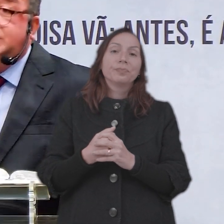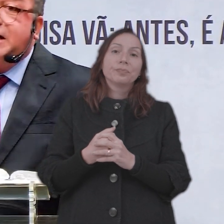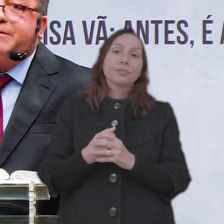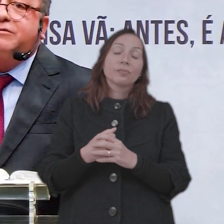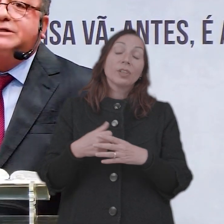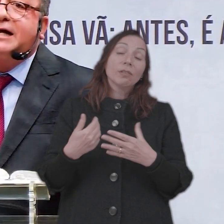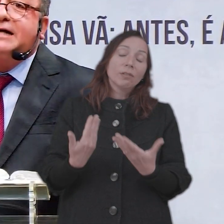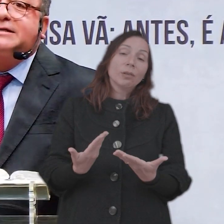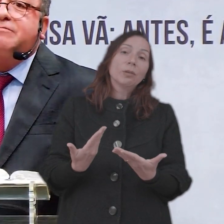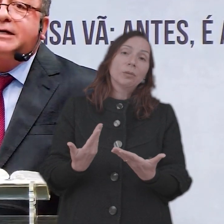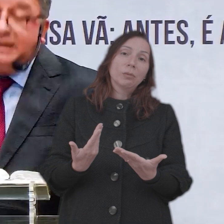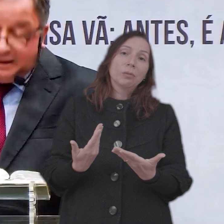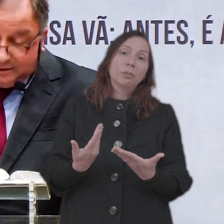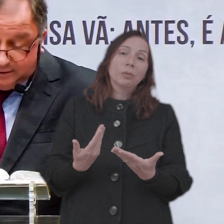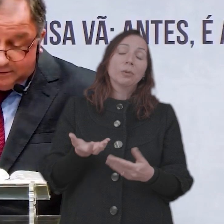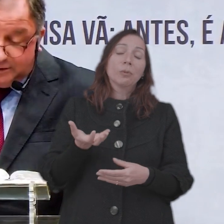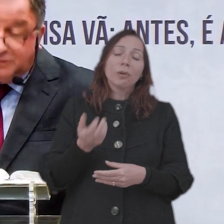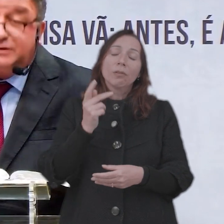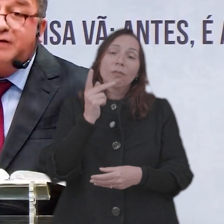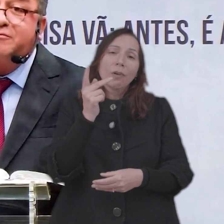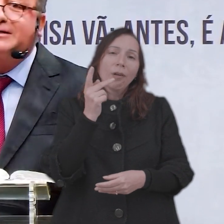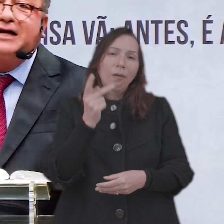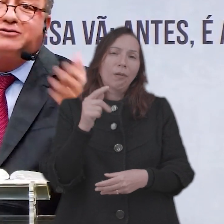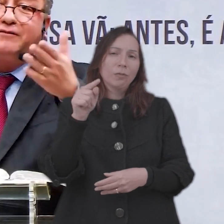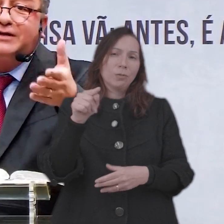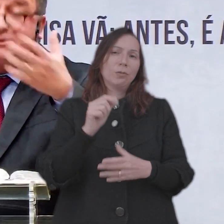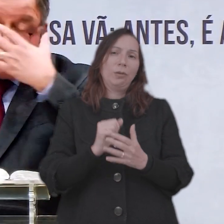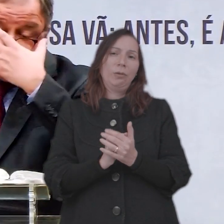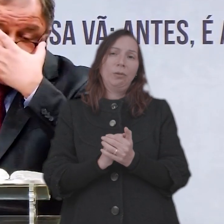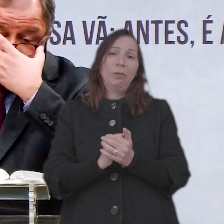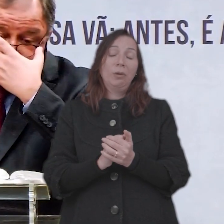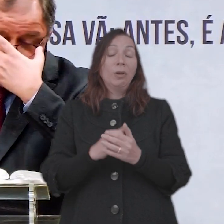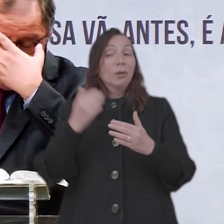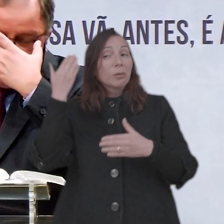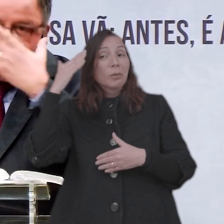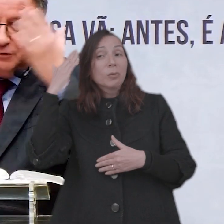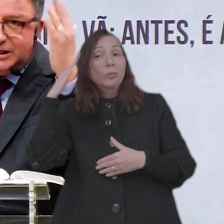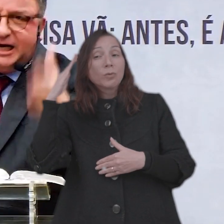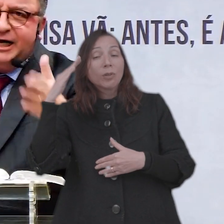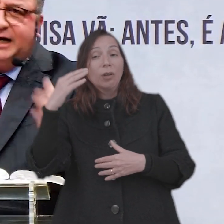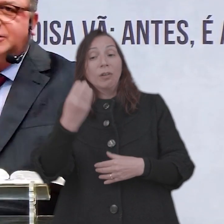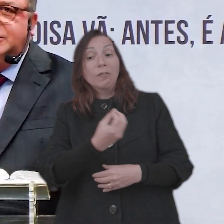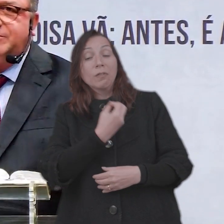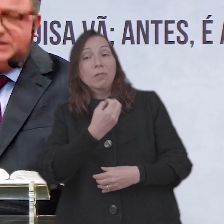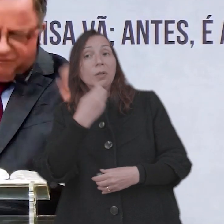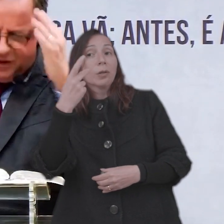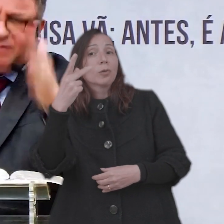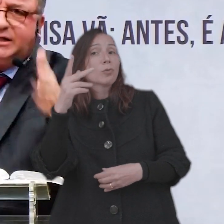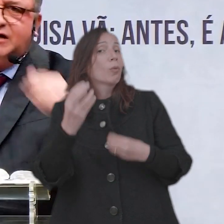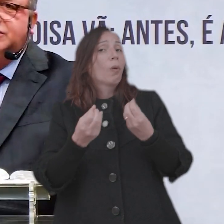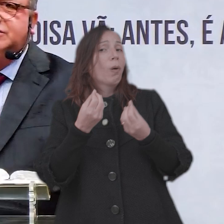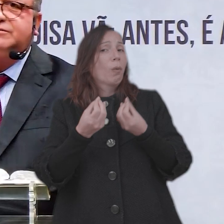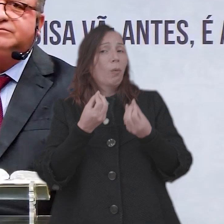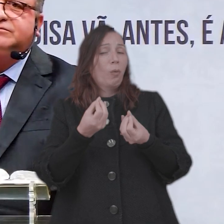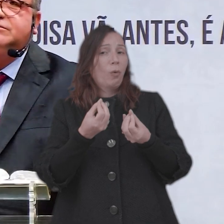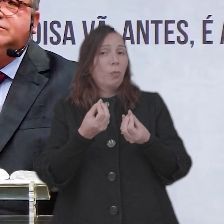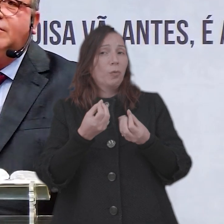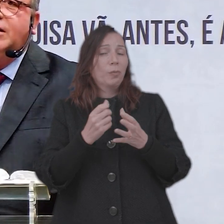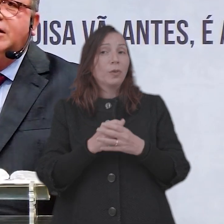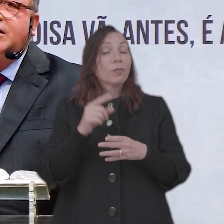Então eu quero dizer para você nesta manhã, eu não sei como é que está a sua vida espiritual, você é crente, você é fiel a